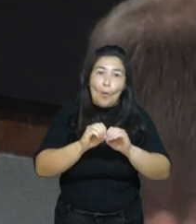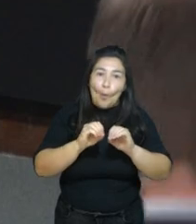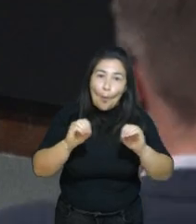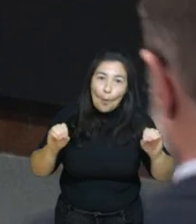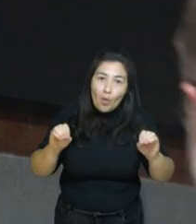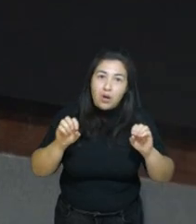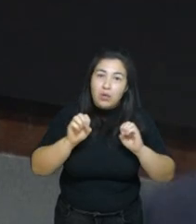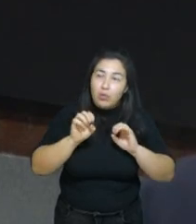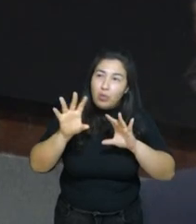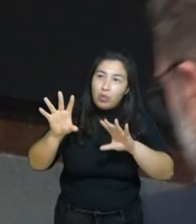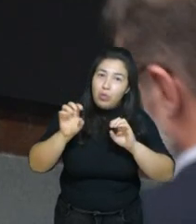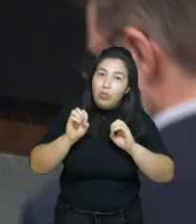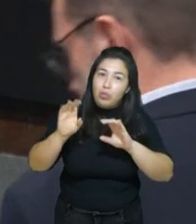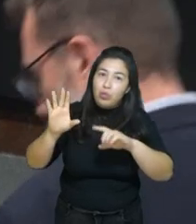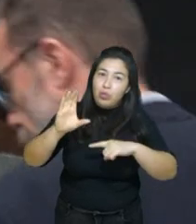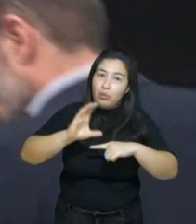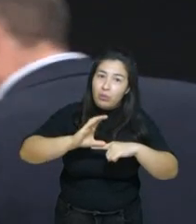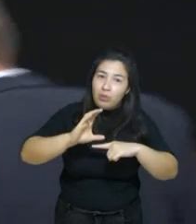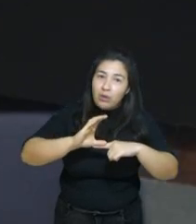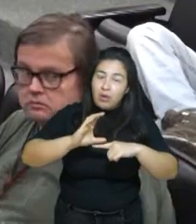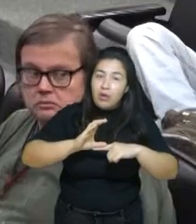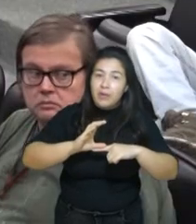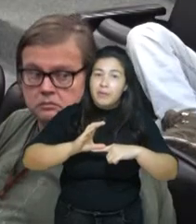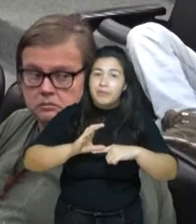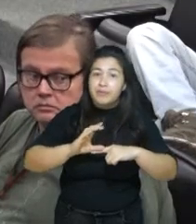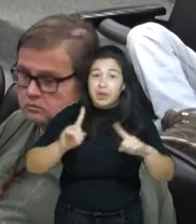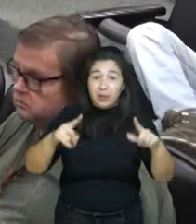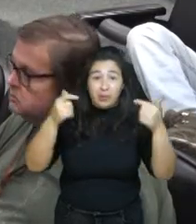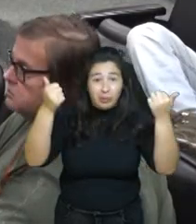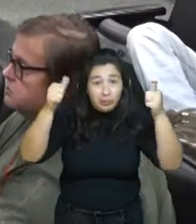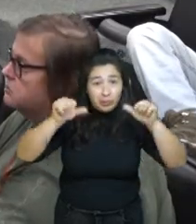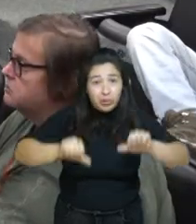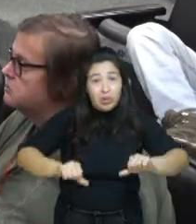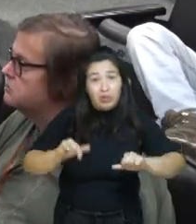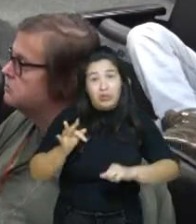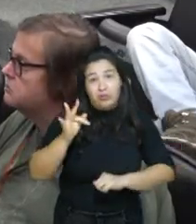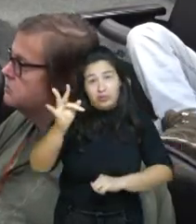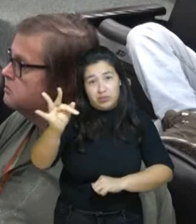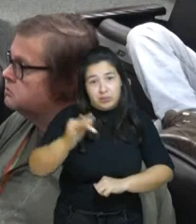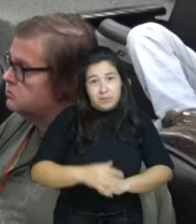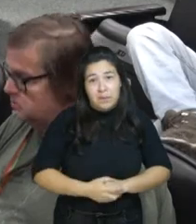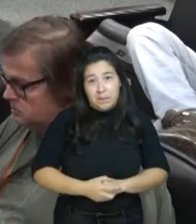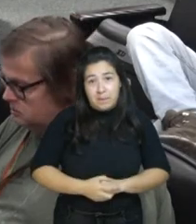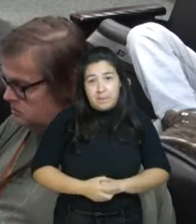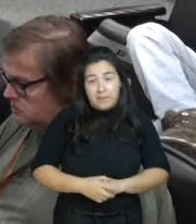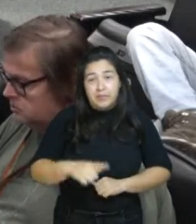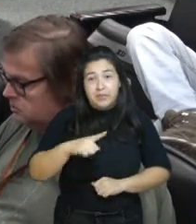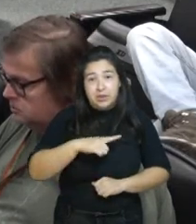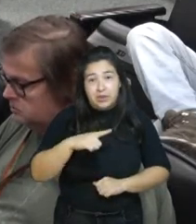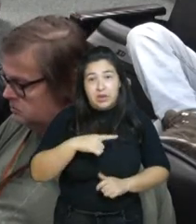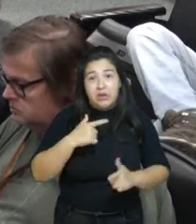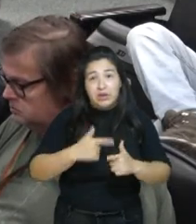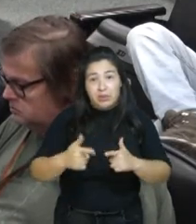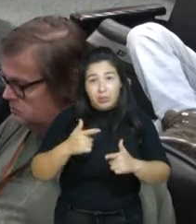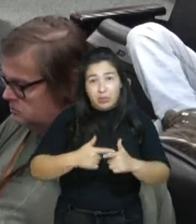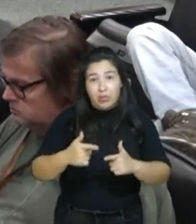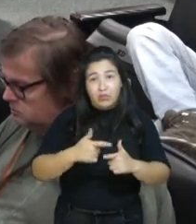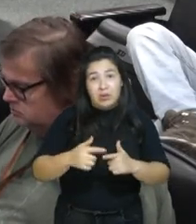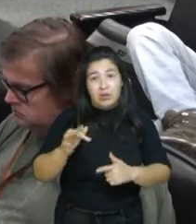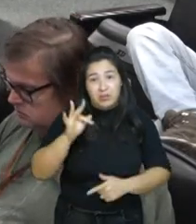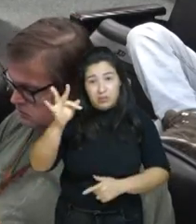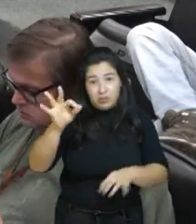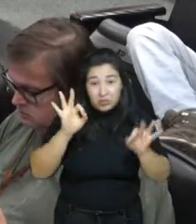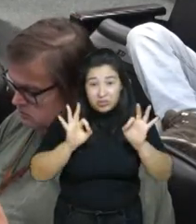essas emissões, pior, ela vai ter que ser mais abrupta e, socialmente falando, ela vai ter um impacto muito maior. Se a gente fizer